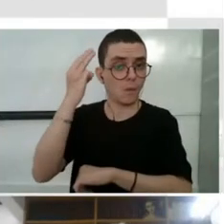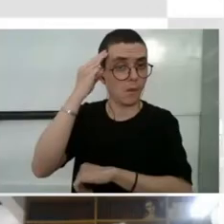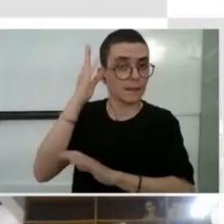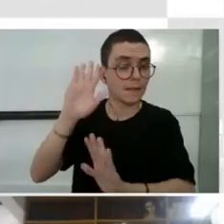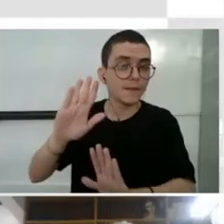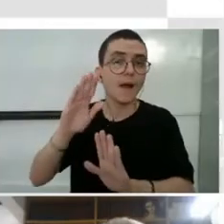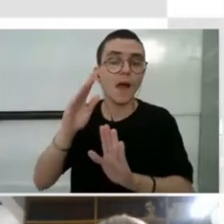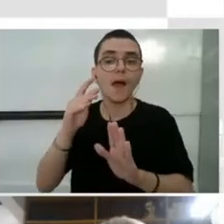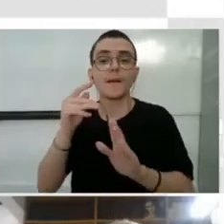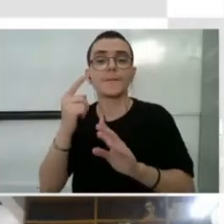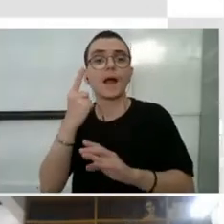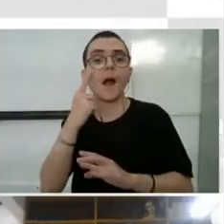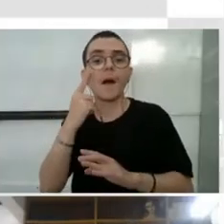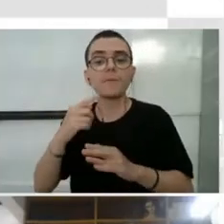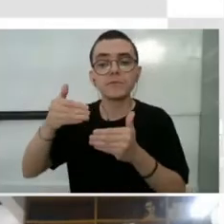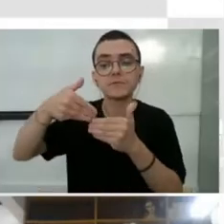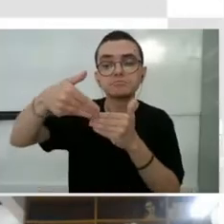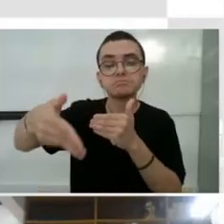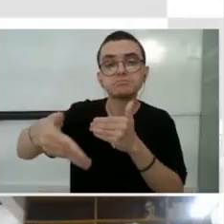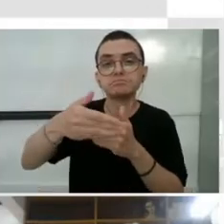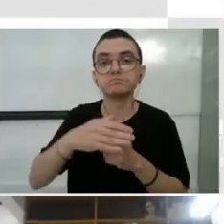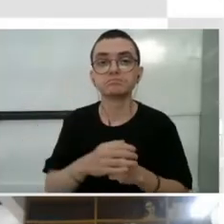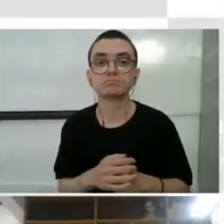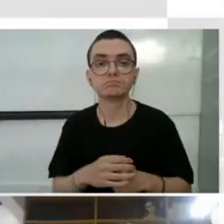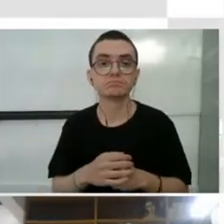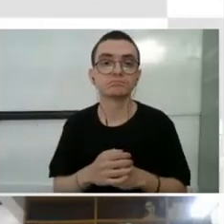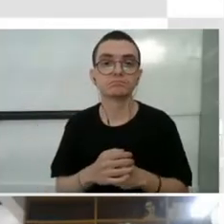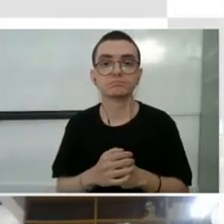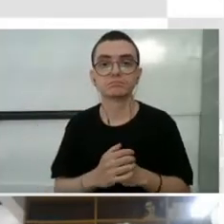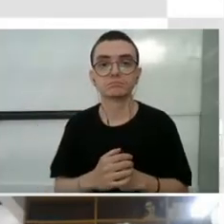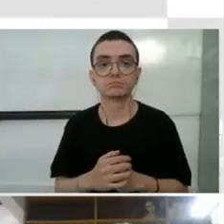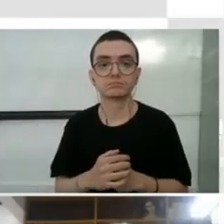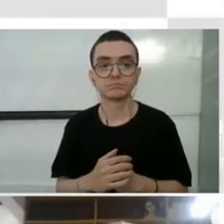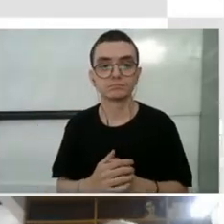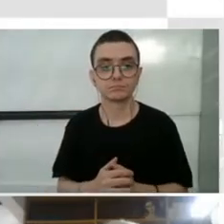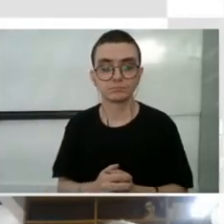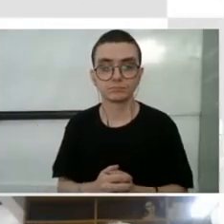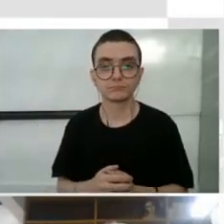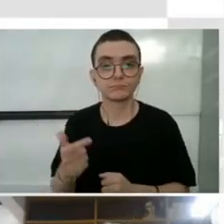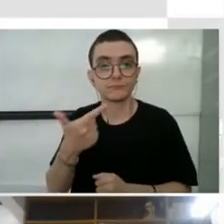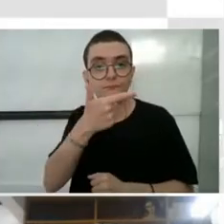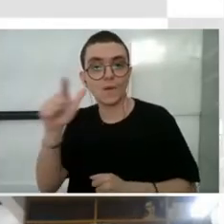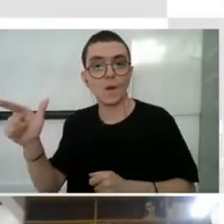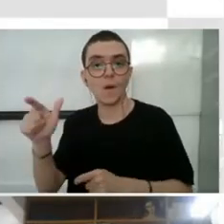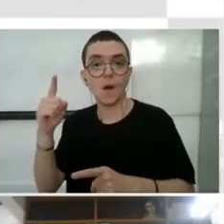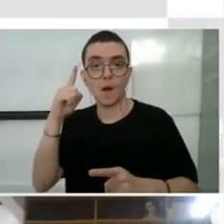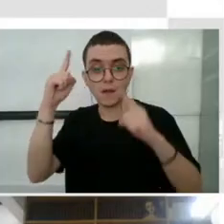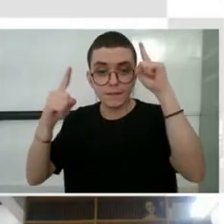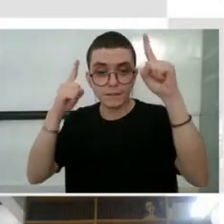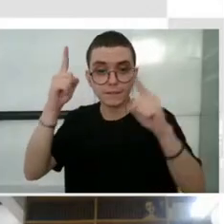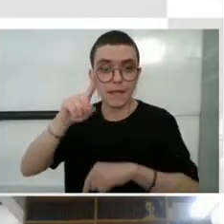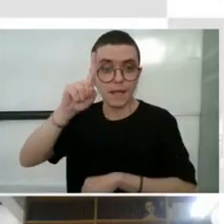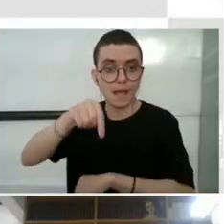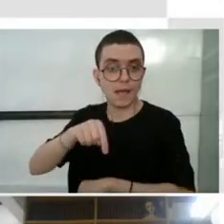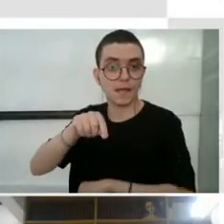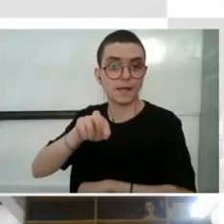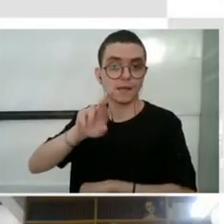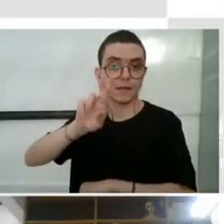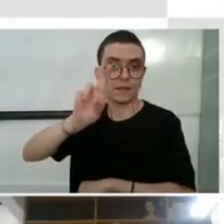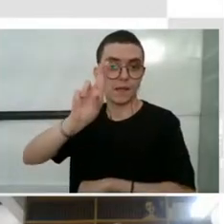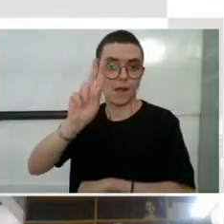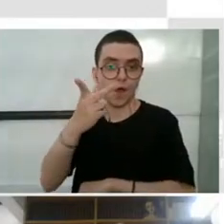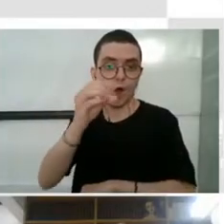Então, outro processo, outra projeção que nós temos é do Rodion Group, né, que